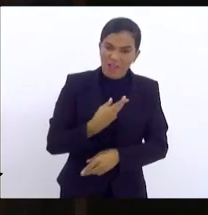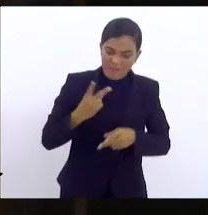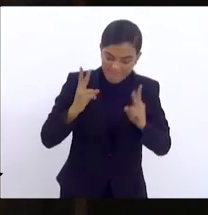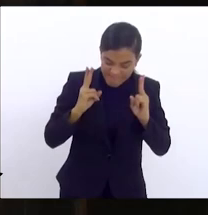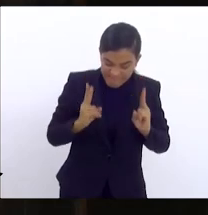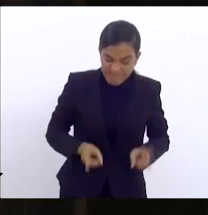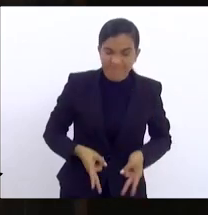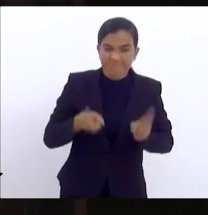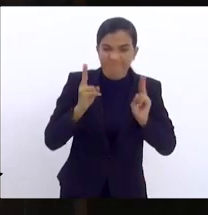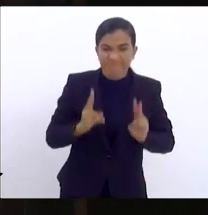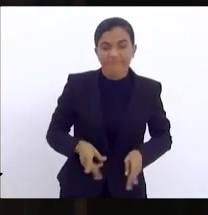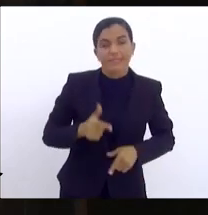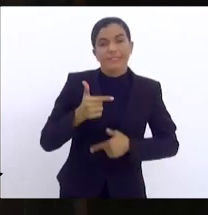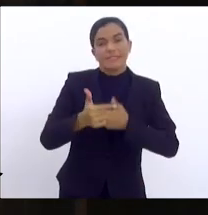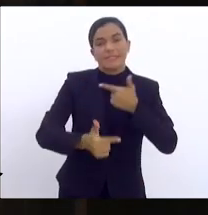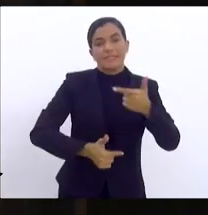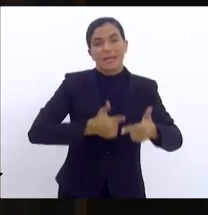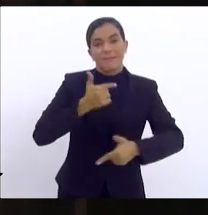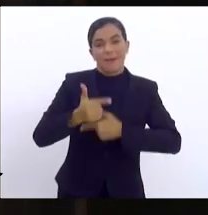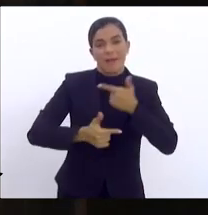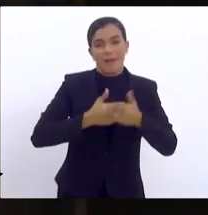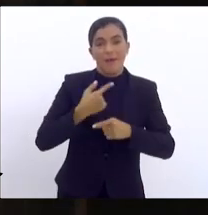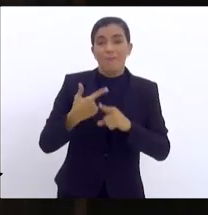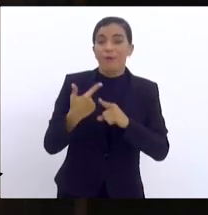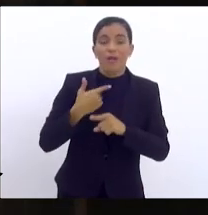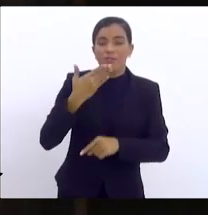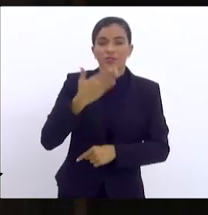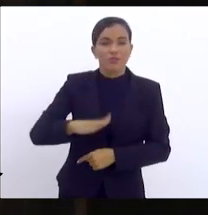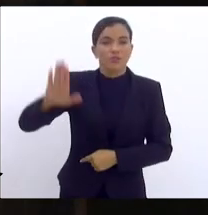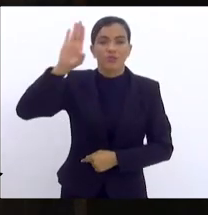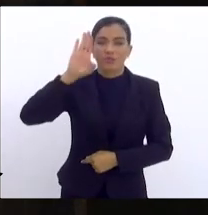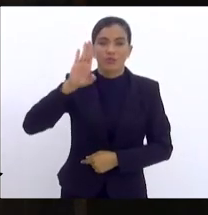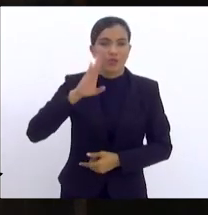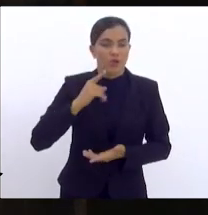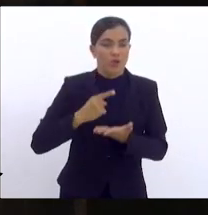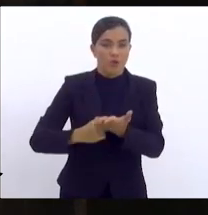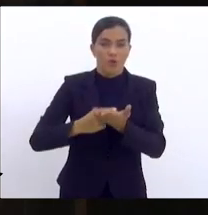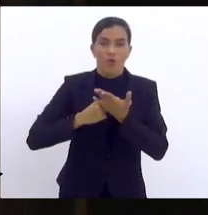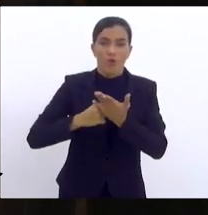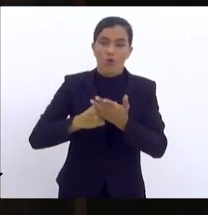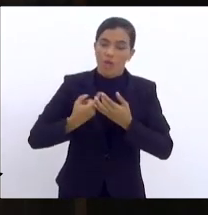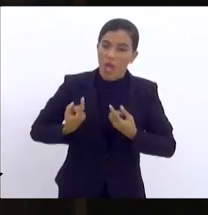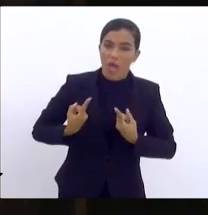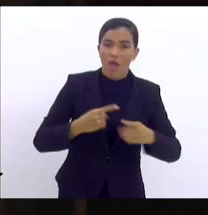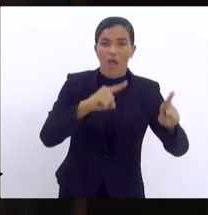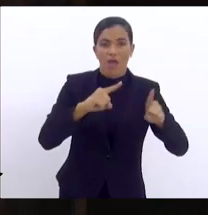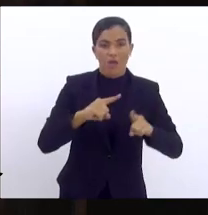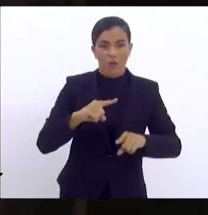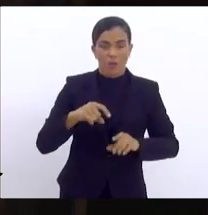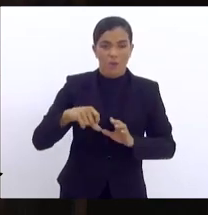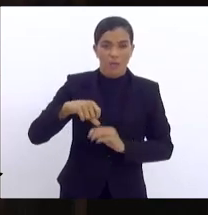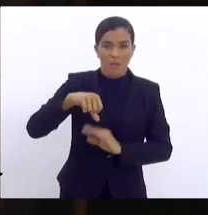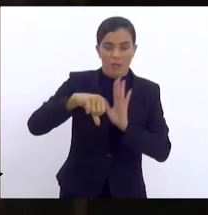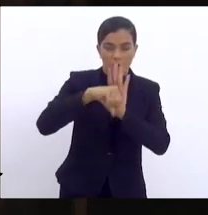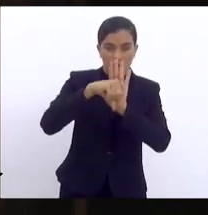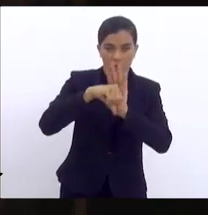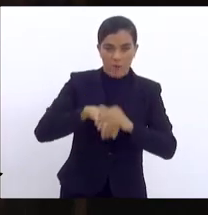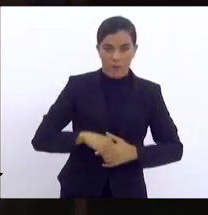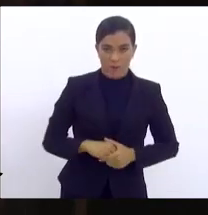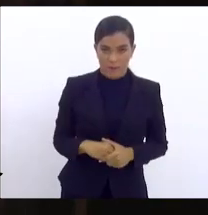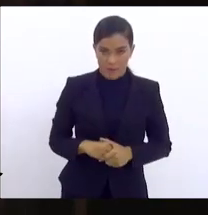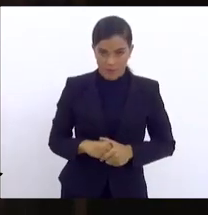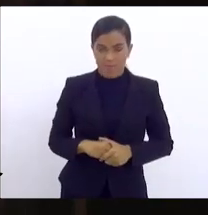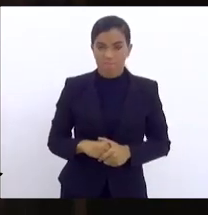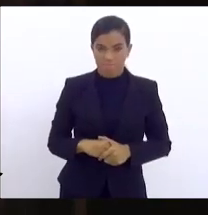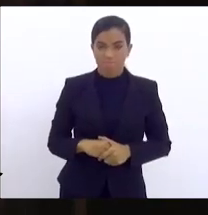trabalhar pelo que a gente se comprometeu e jurou a fazer que é combater a criminalidade mais uma vez